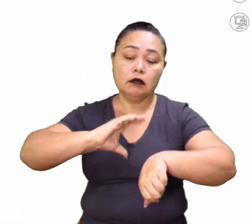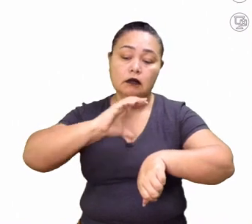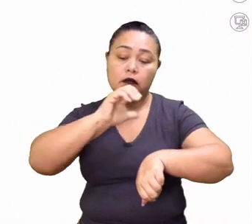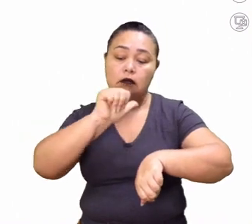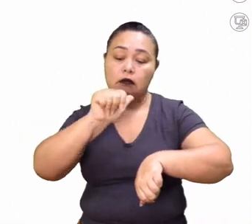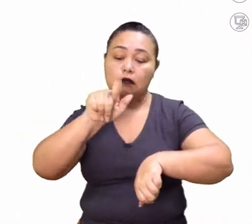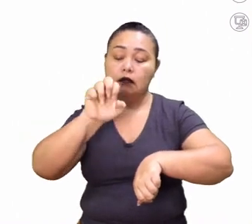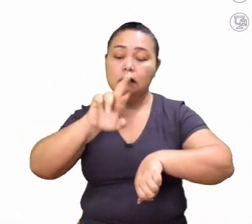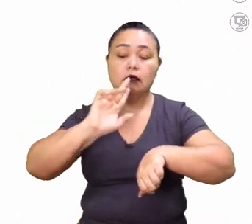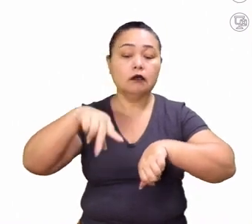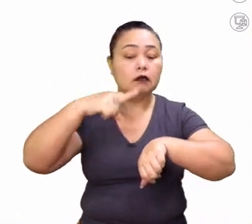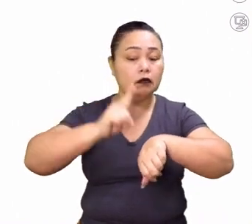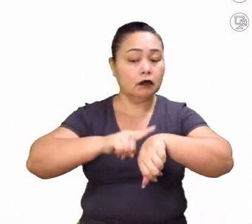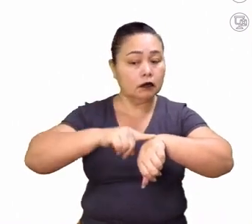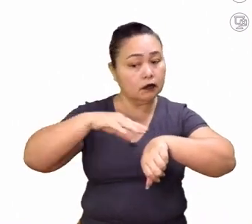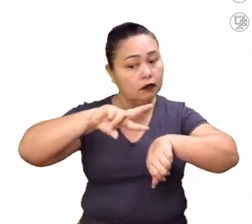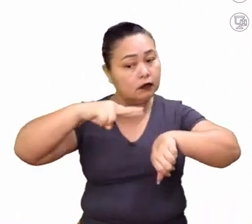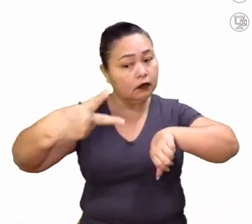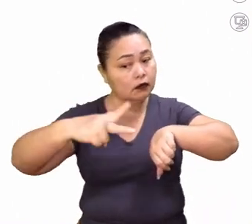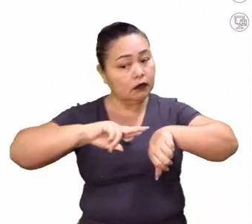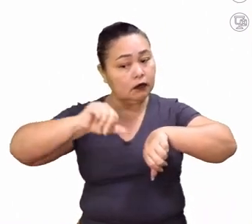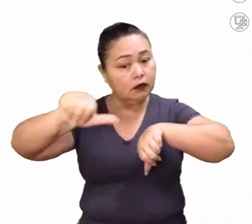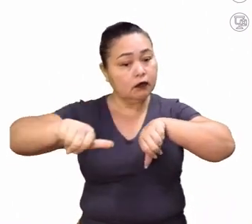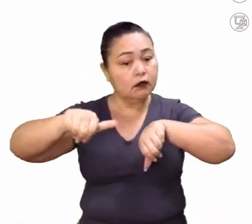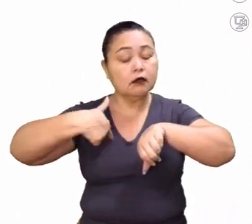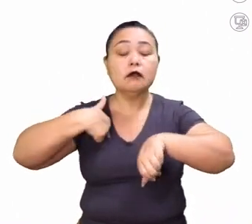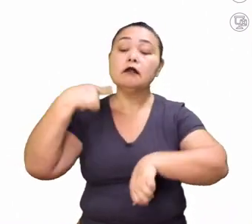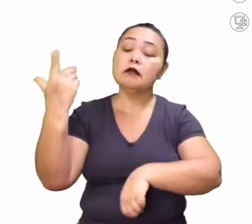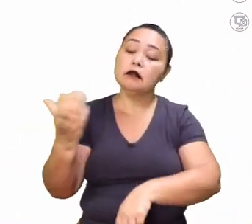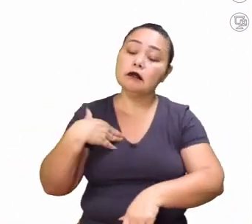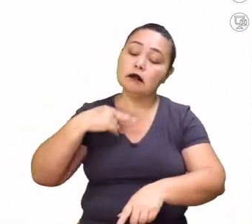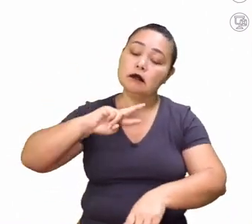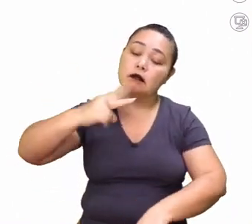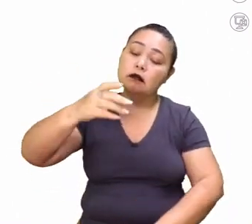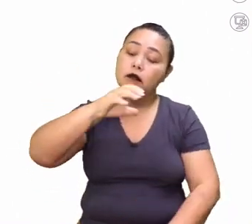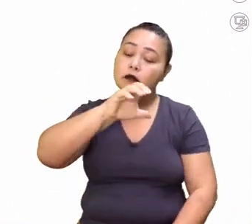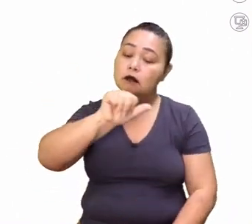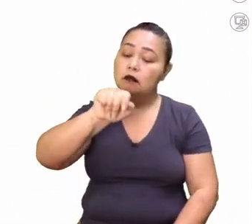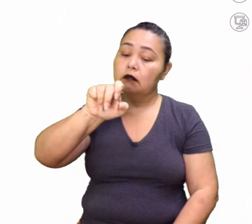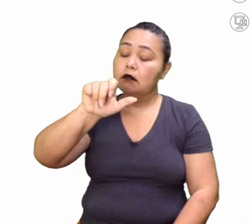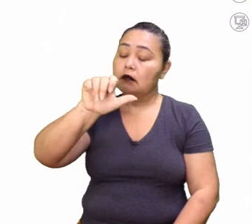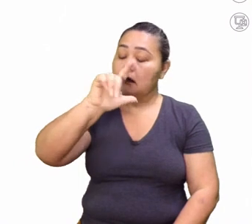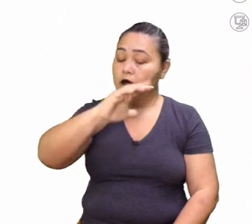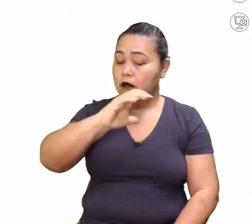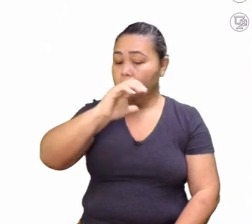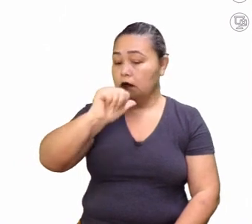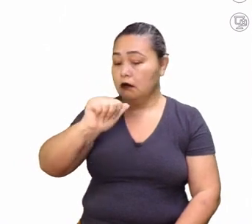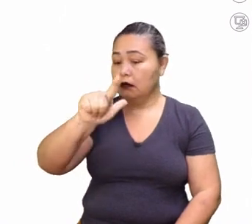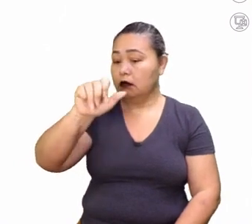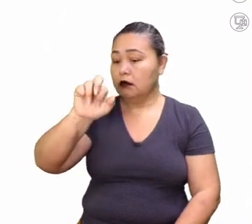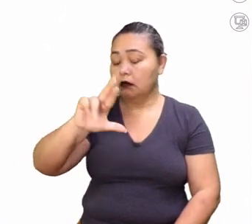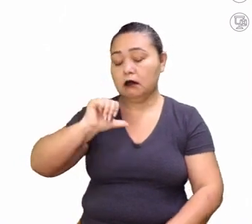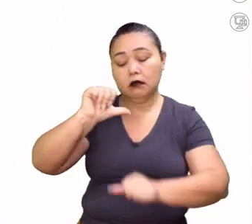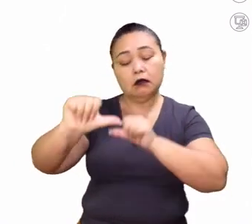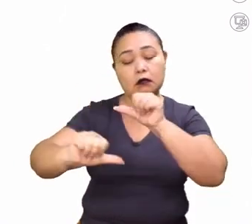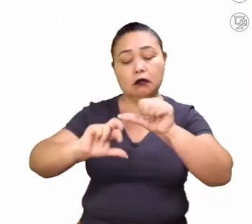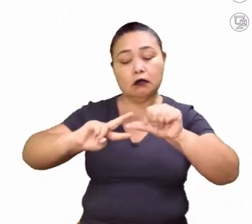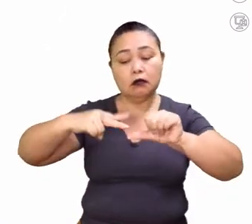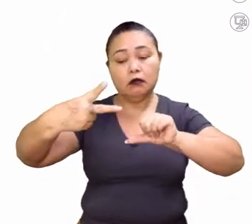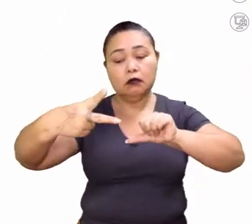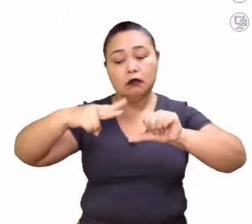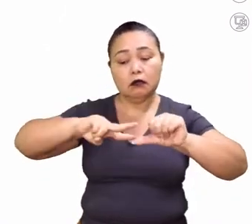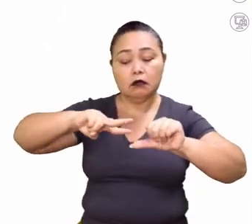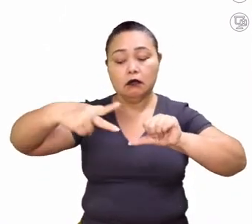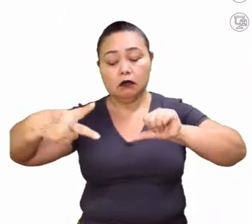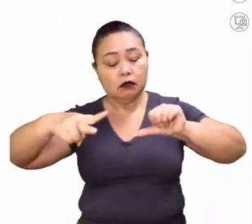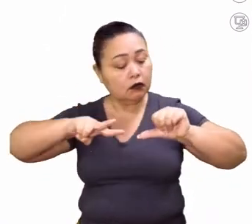Então olha bem a quantidade de calor vai ser zero porque não tem calor sendo trocado não há energia térmica passando de um de